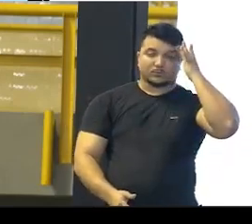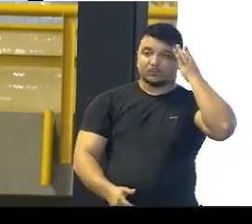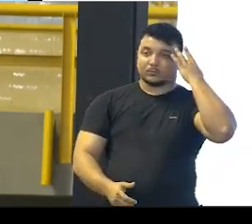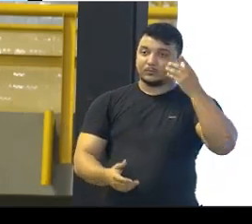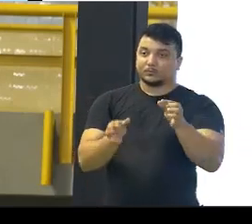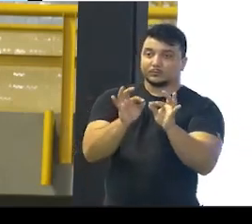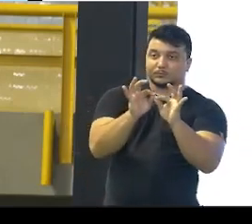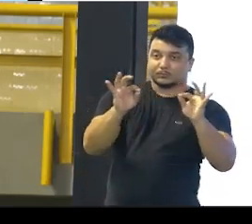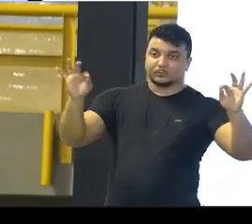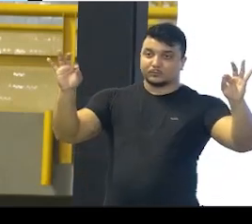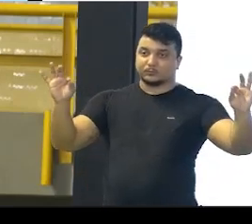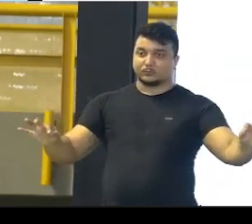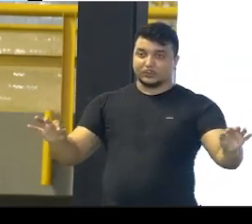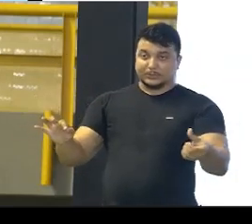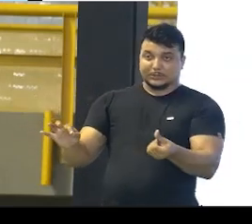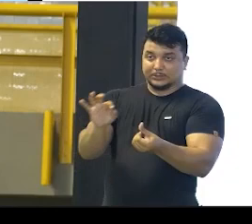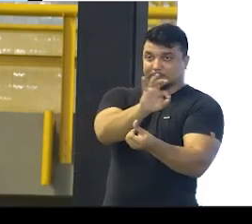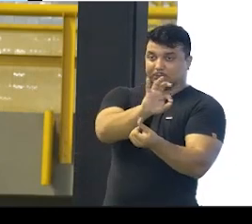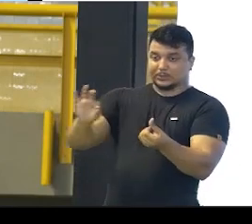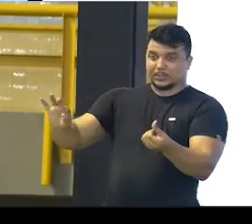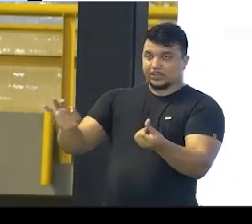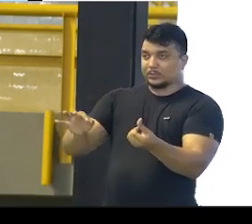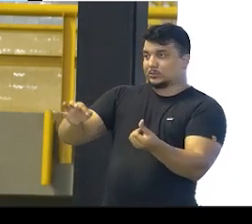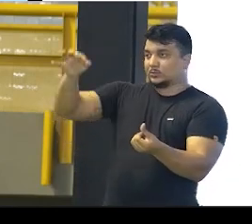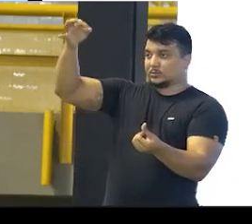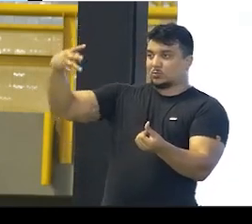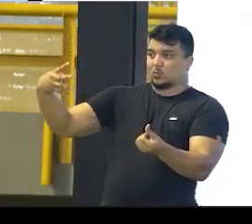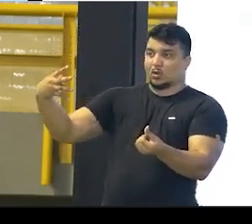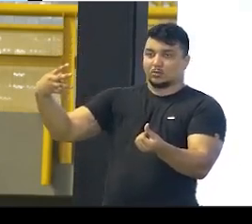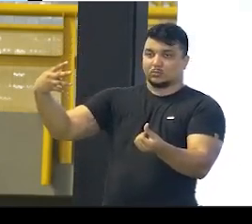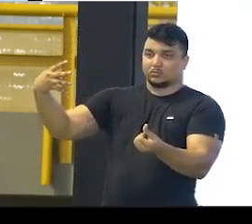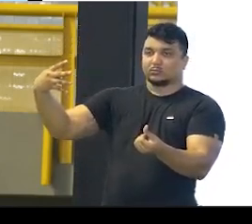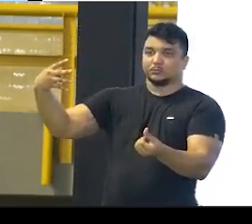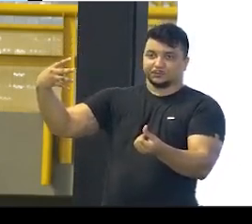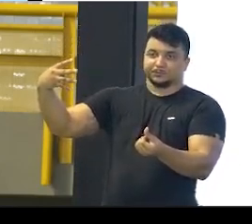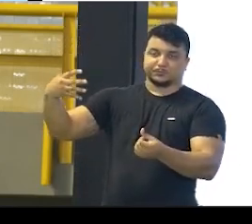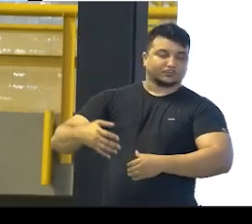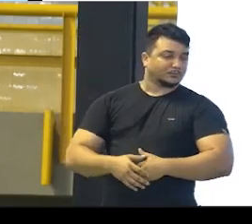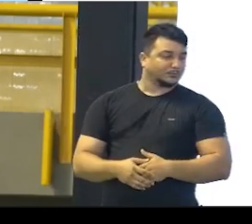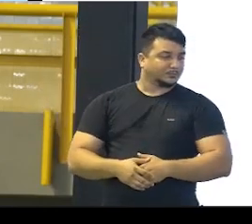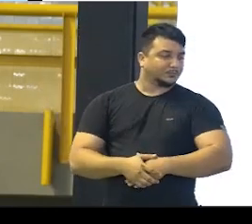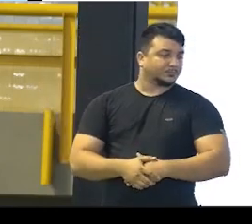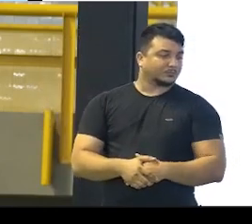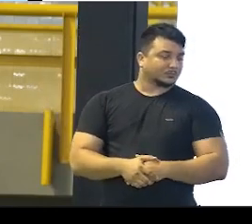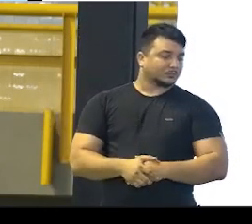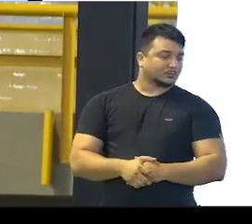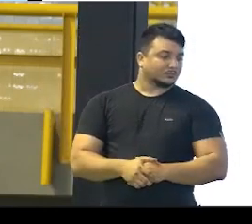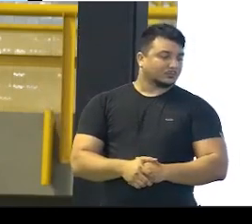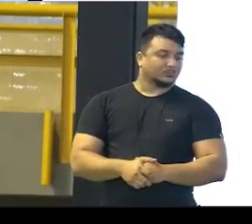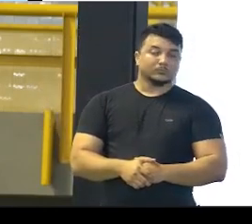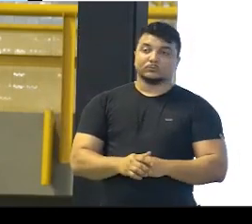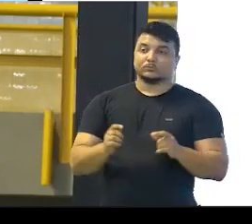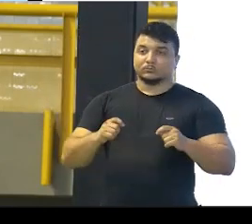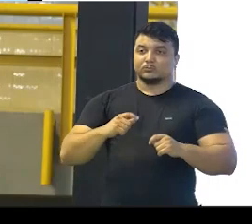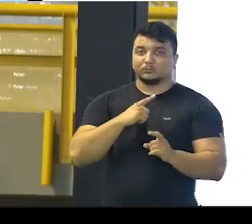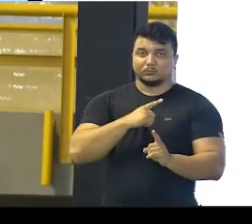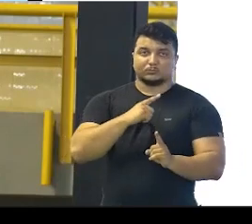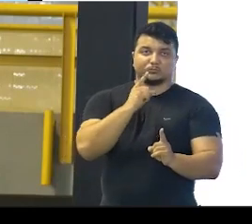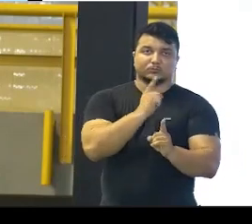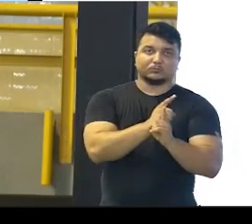se isso é muito. Porque quando a gente não tem a noção, do jeito que a pessoa enfatizar, ela vai acreditar. Então vamos